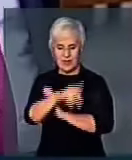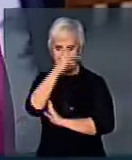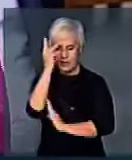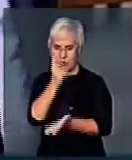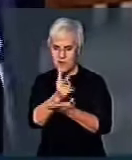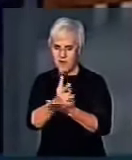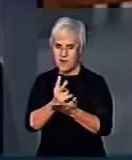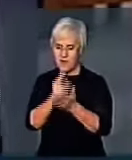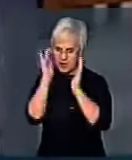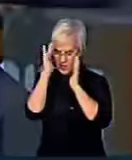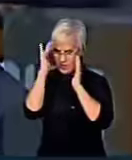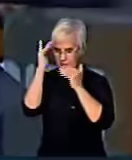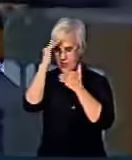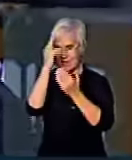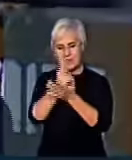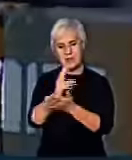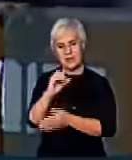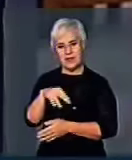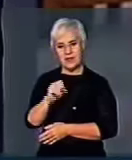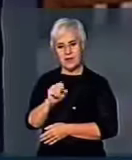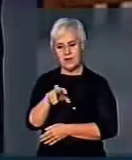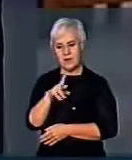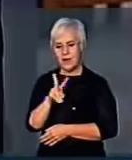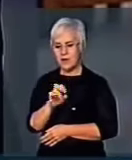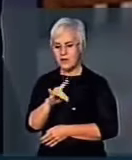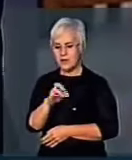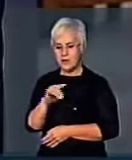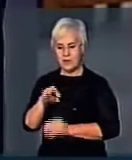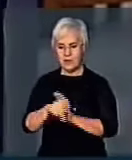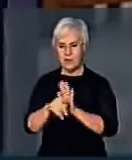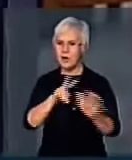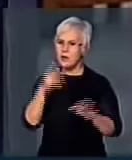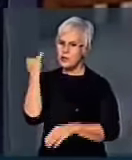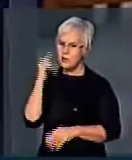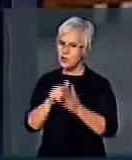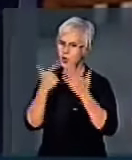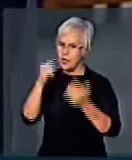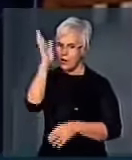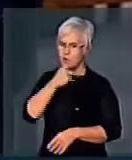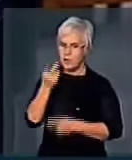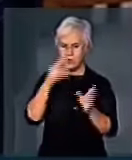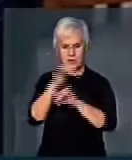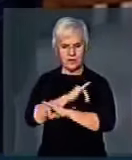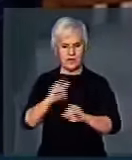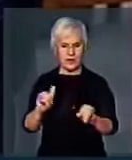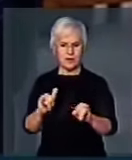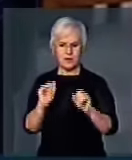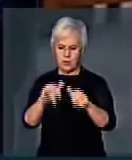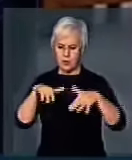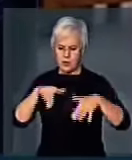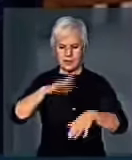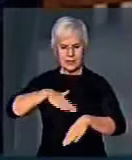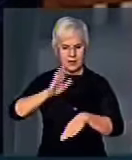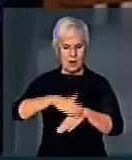conservadores. Nobre deputado, a semana passada, todos os jornais do Brasil divulgaram que a bancada, ou o parlamento, está